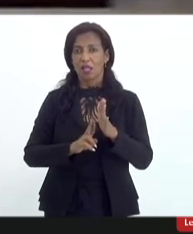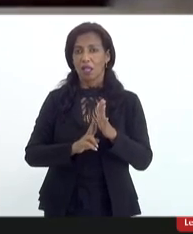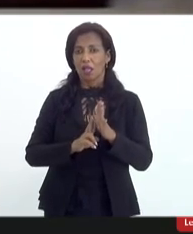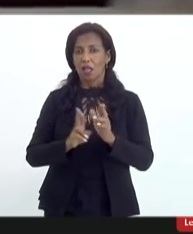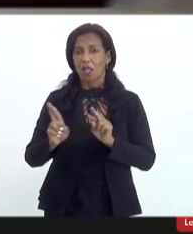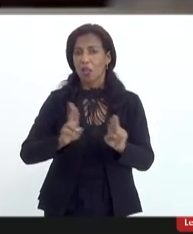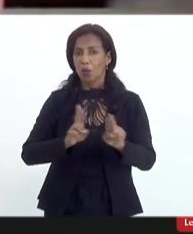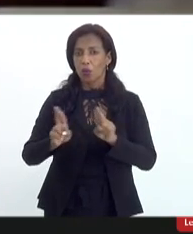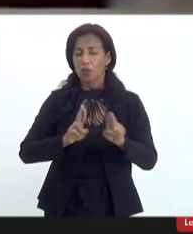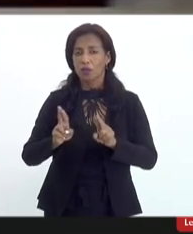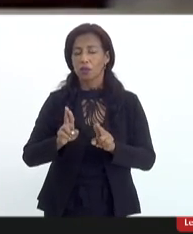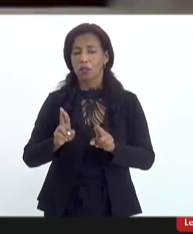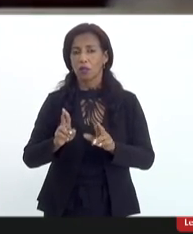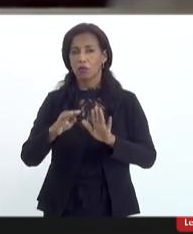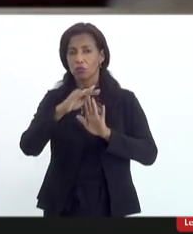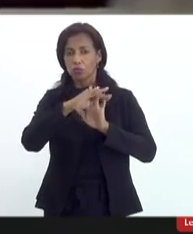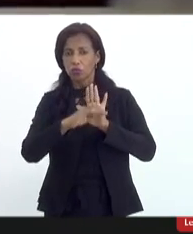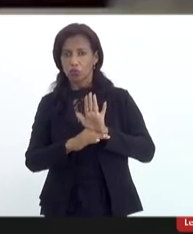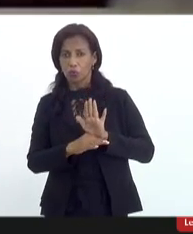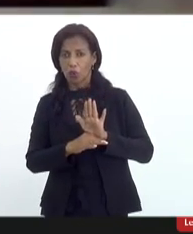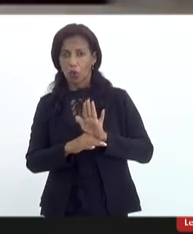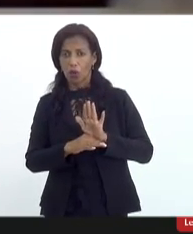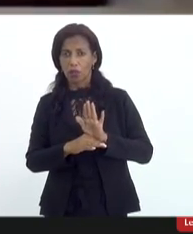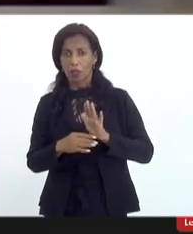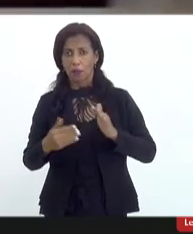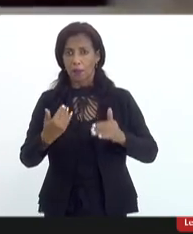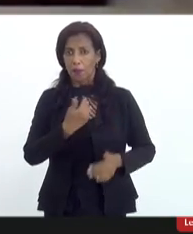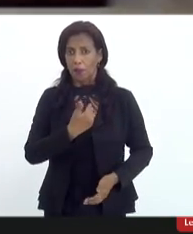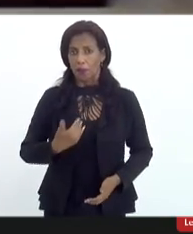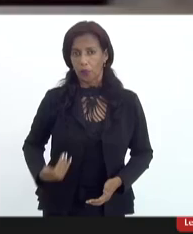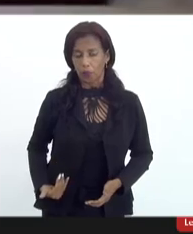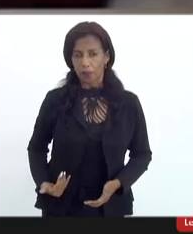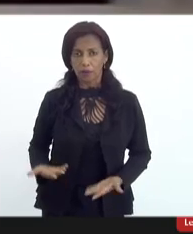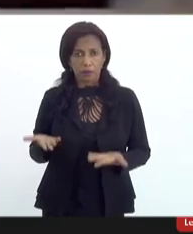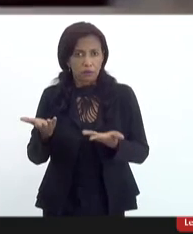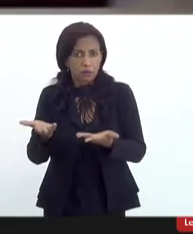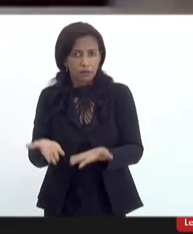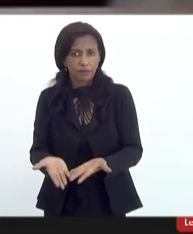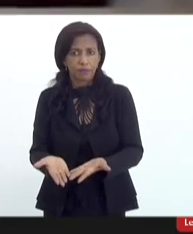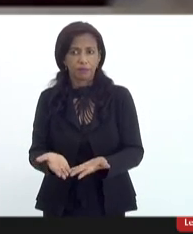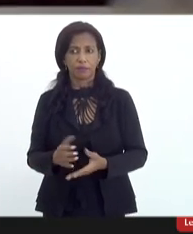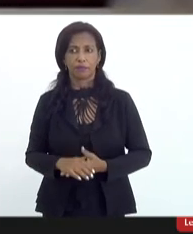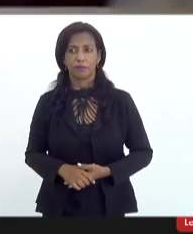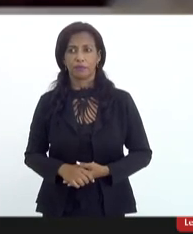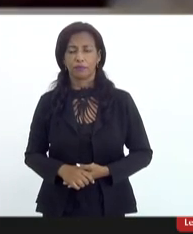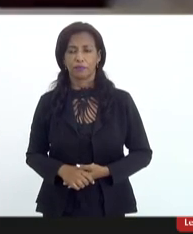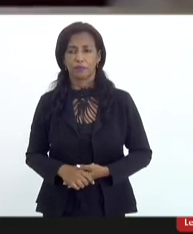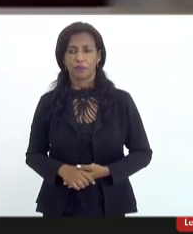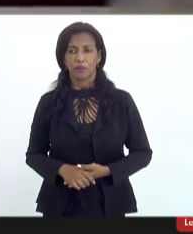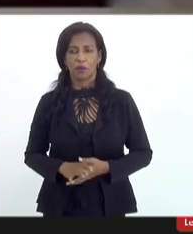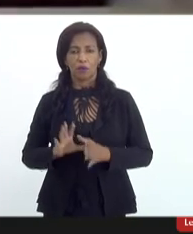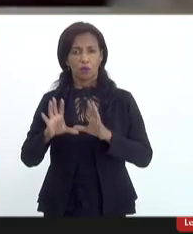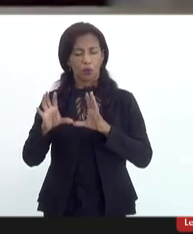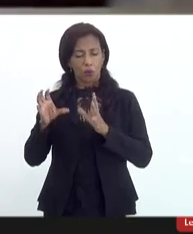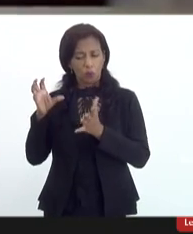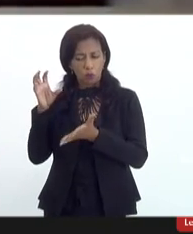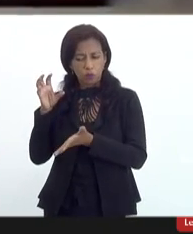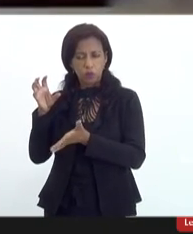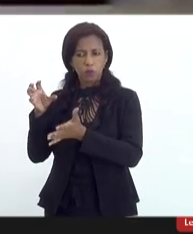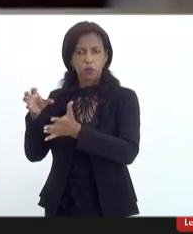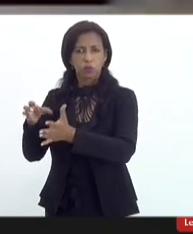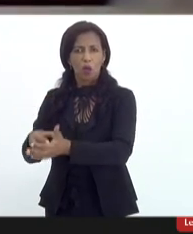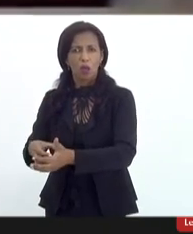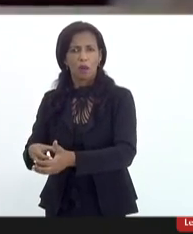da ordem pública de caráter regional foi o mote para